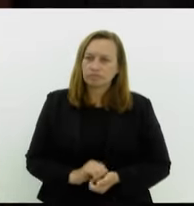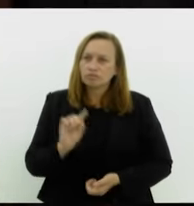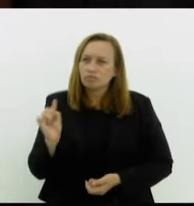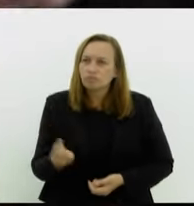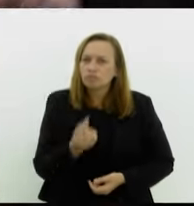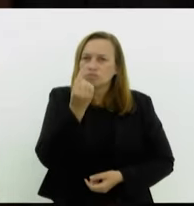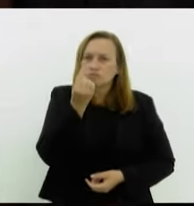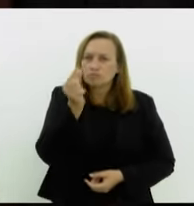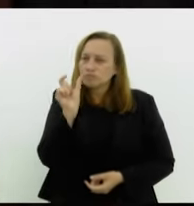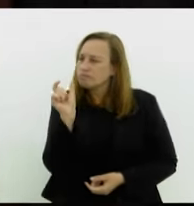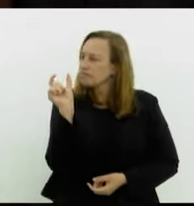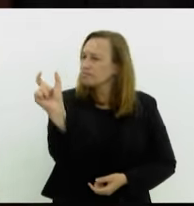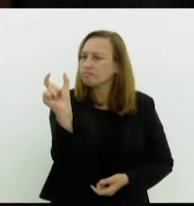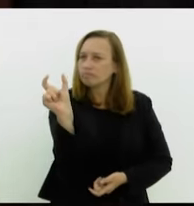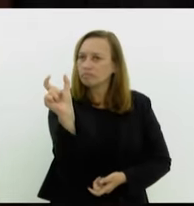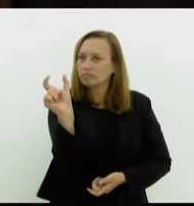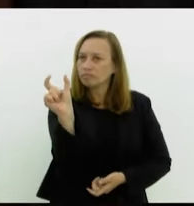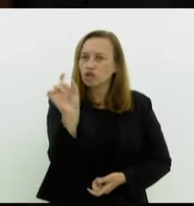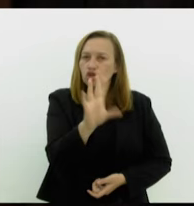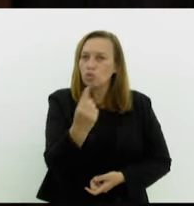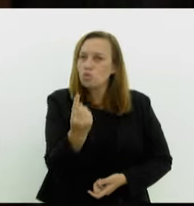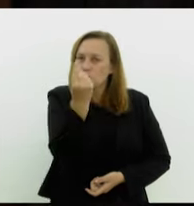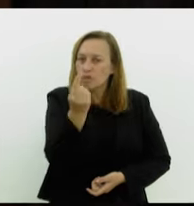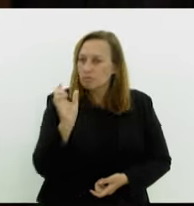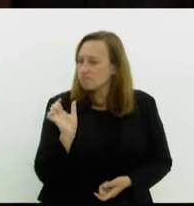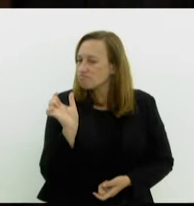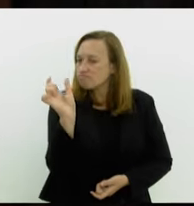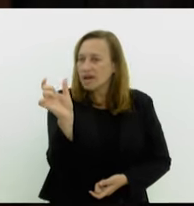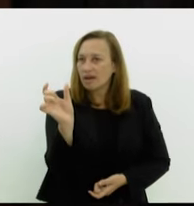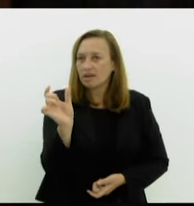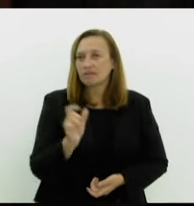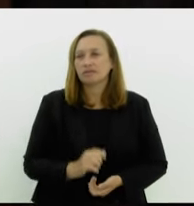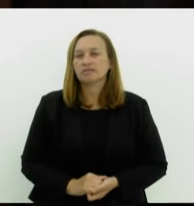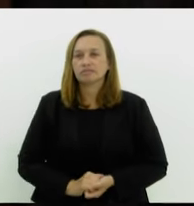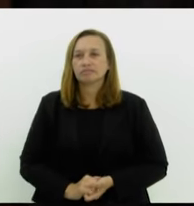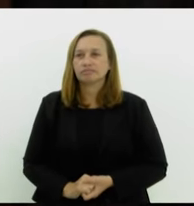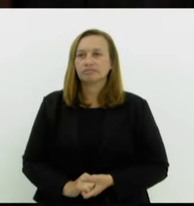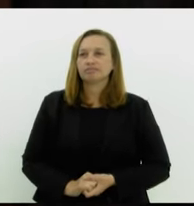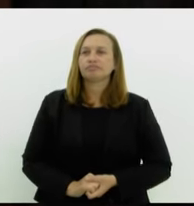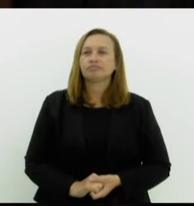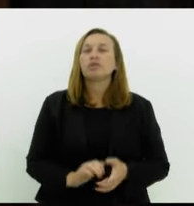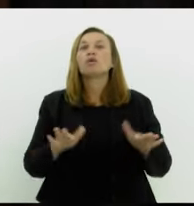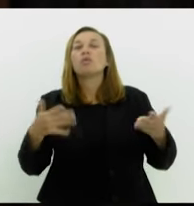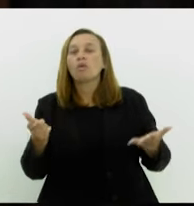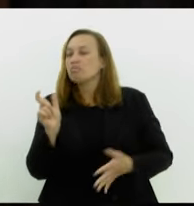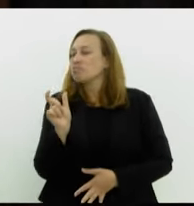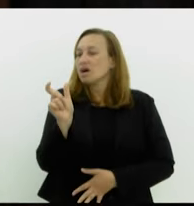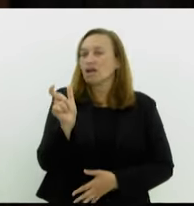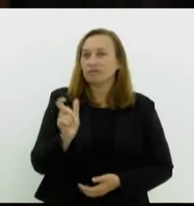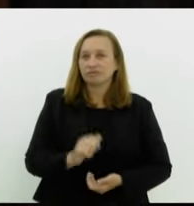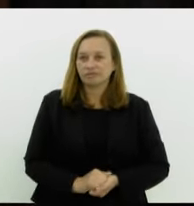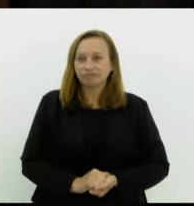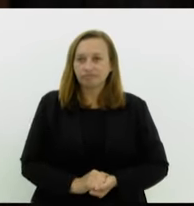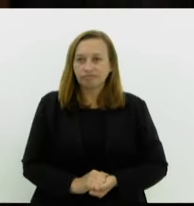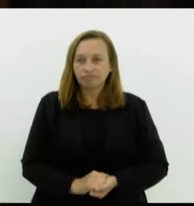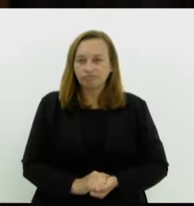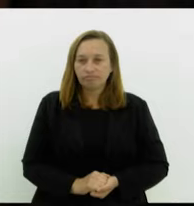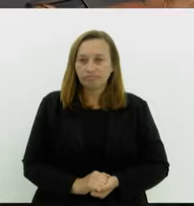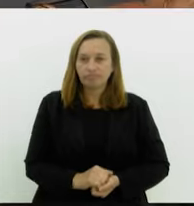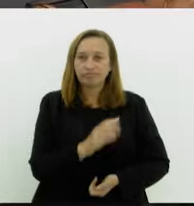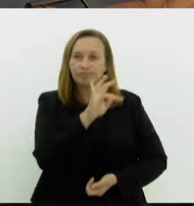única palavra só pode ser uma que palavra seria essa